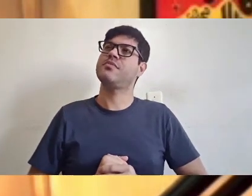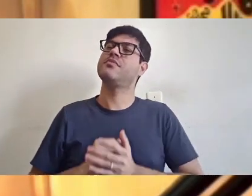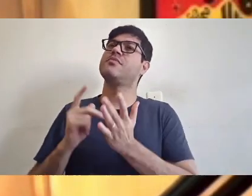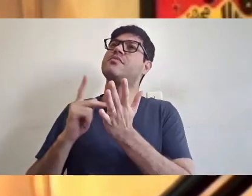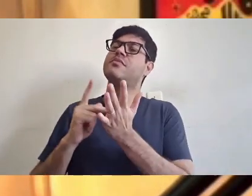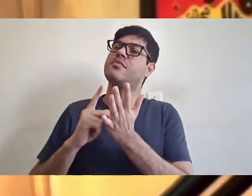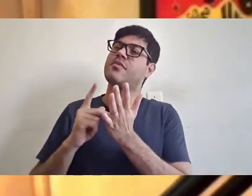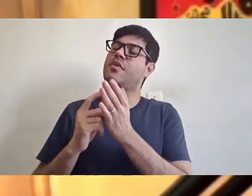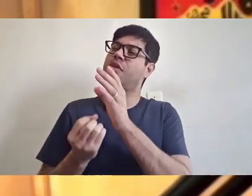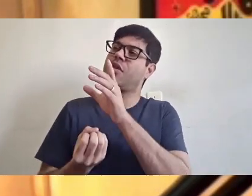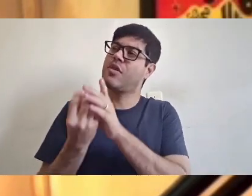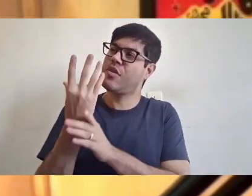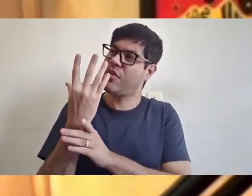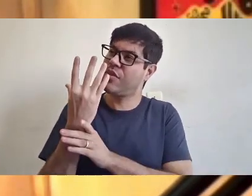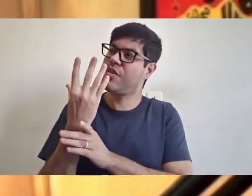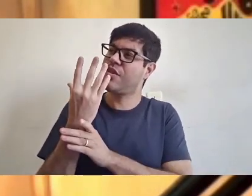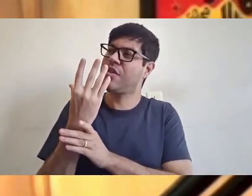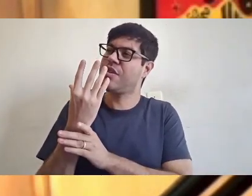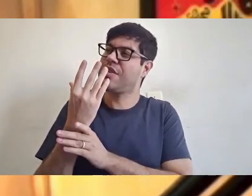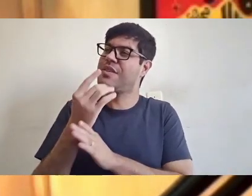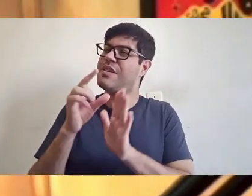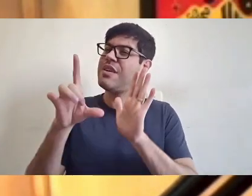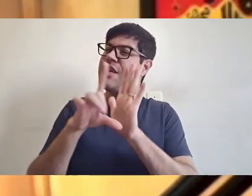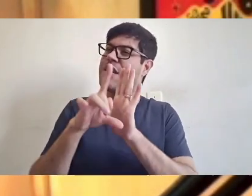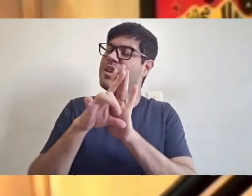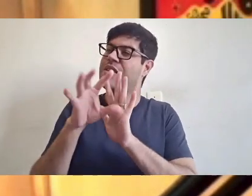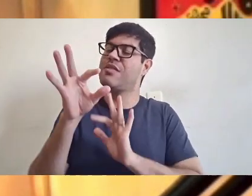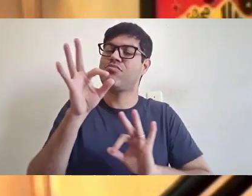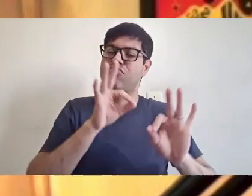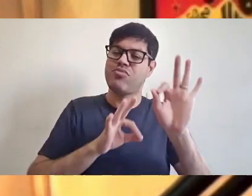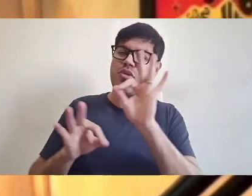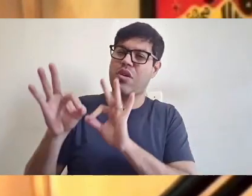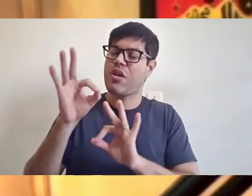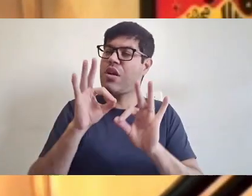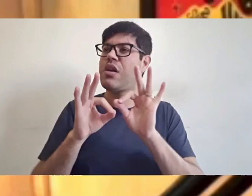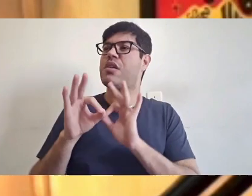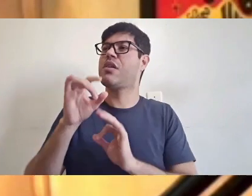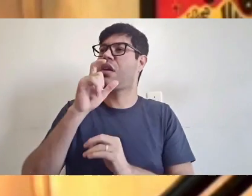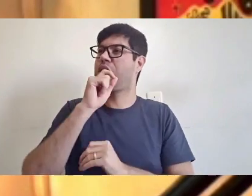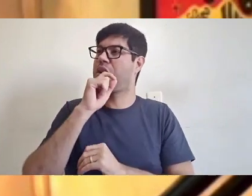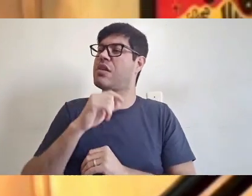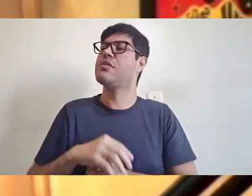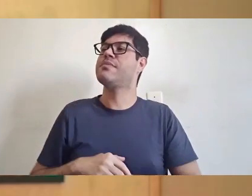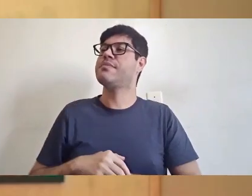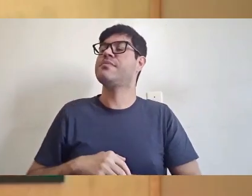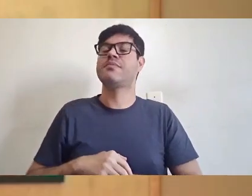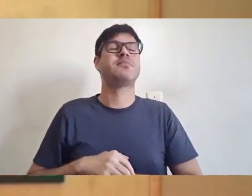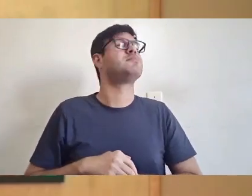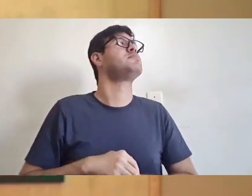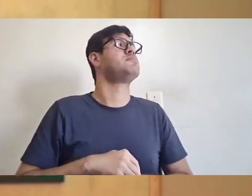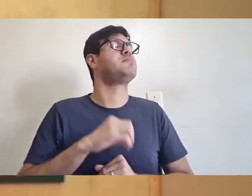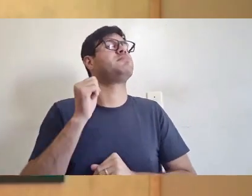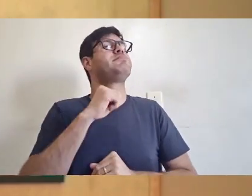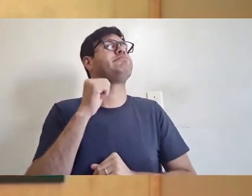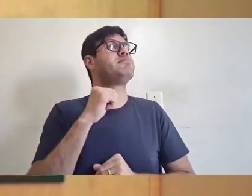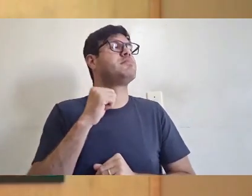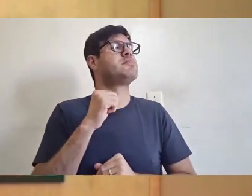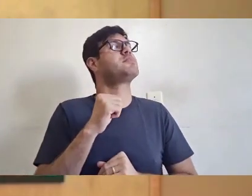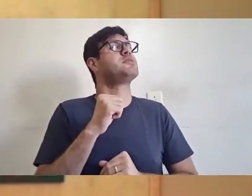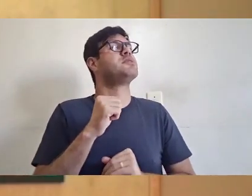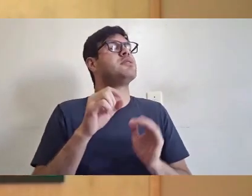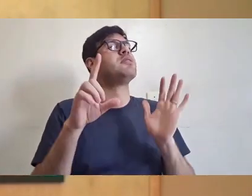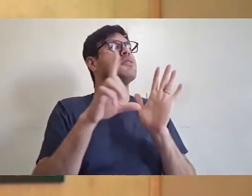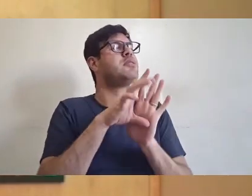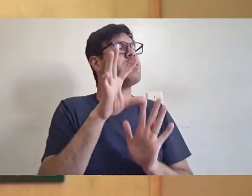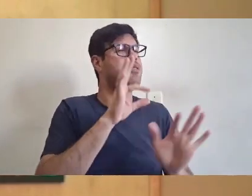formar a lei orgânica do município. Nós tivemos que, por força da Constituição, de elaborar a lei orgânica